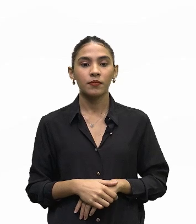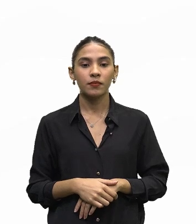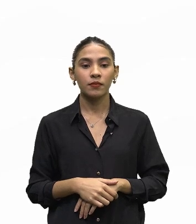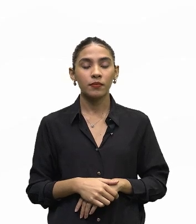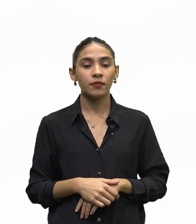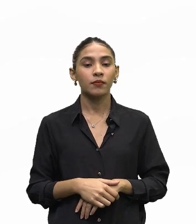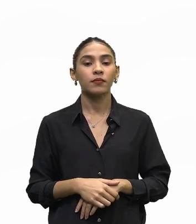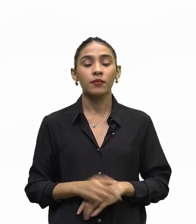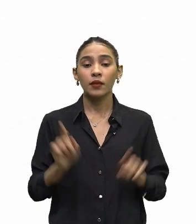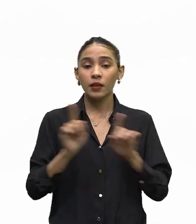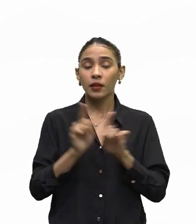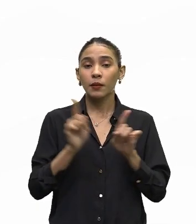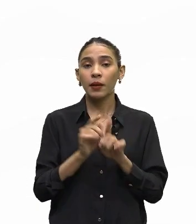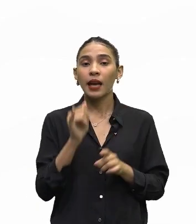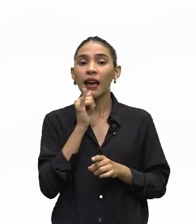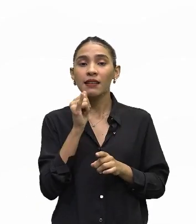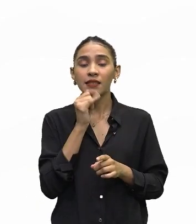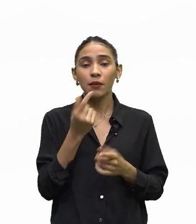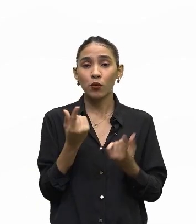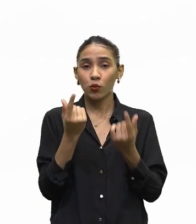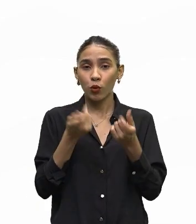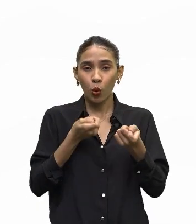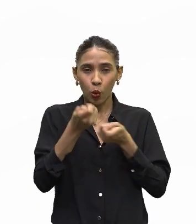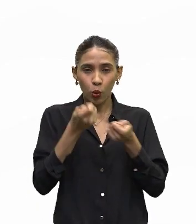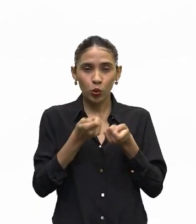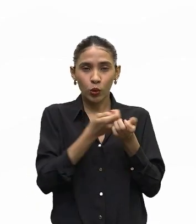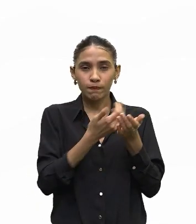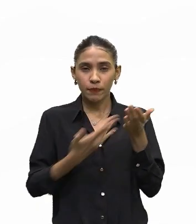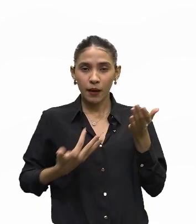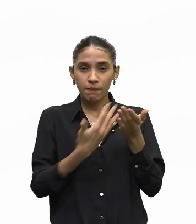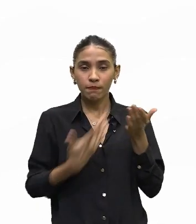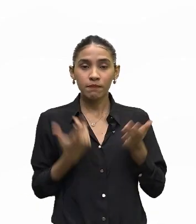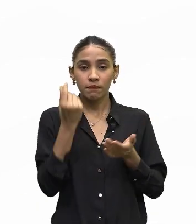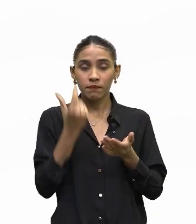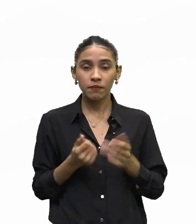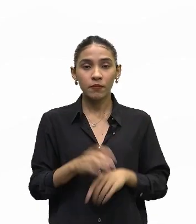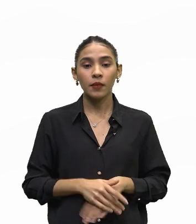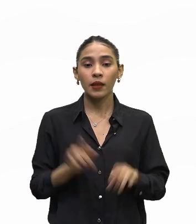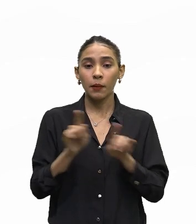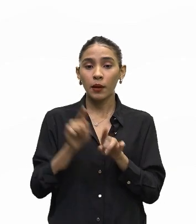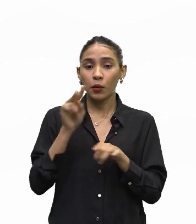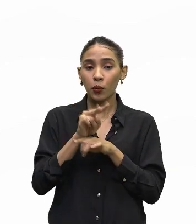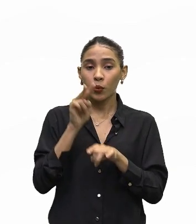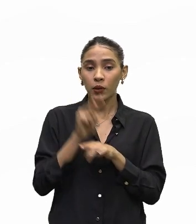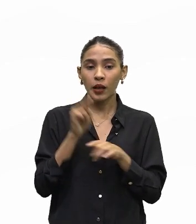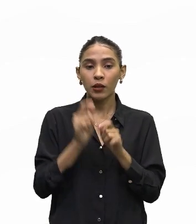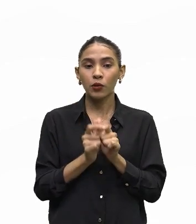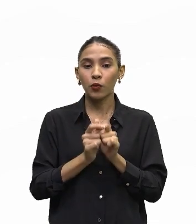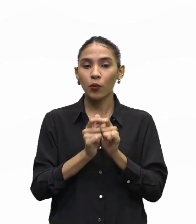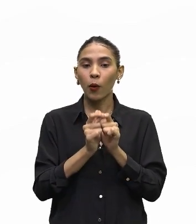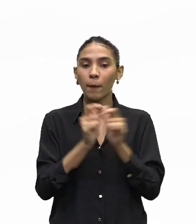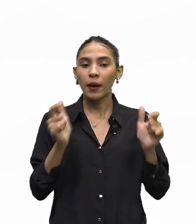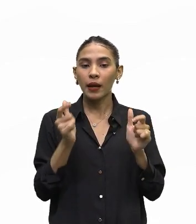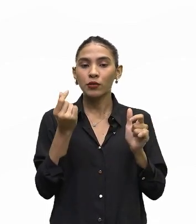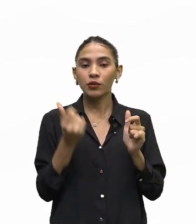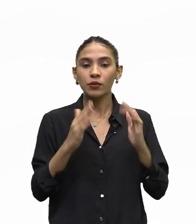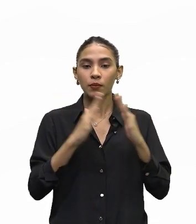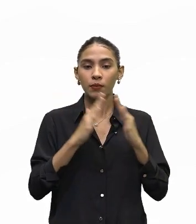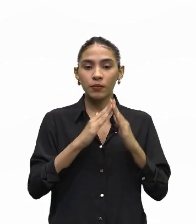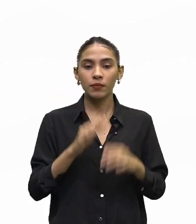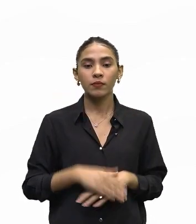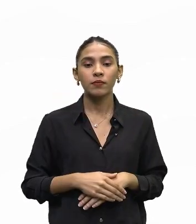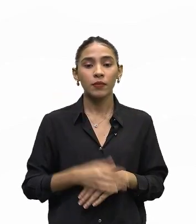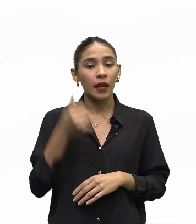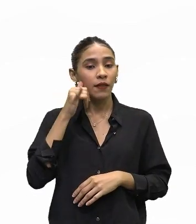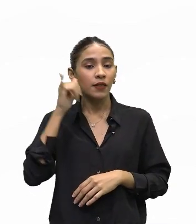Você também vai ter o controle do seu endividamento pessoal, auxílio na preservação e no aumento patrimonial, a eliminação de